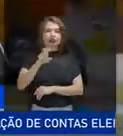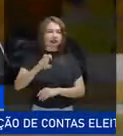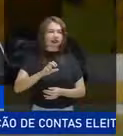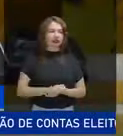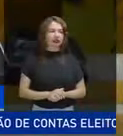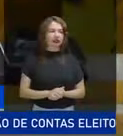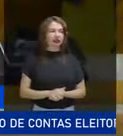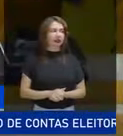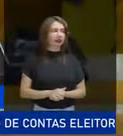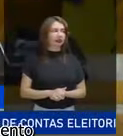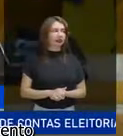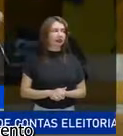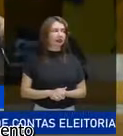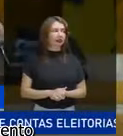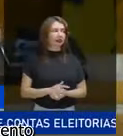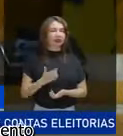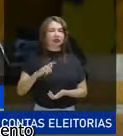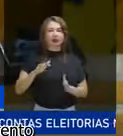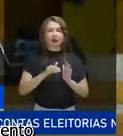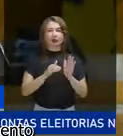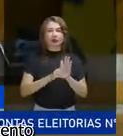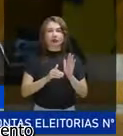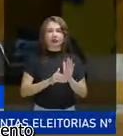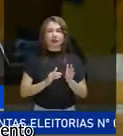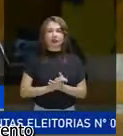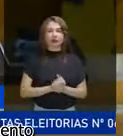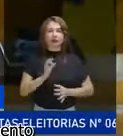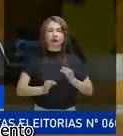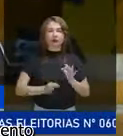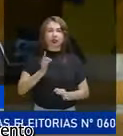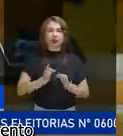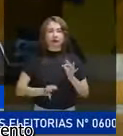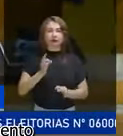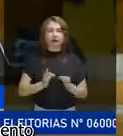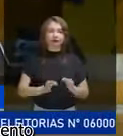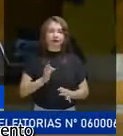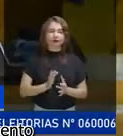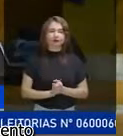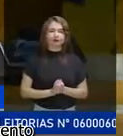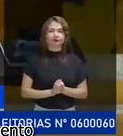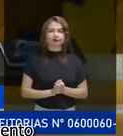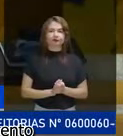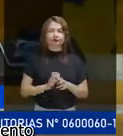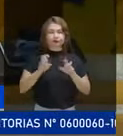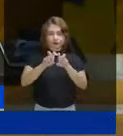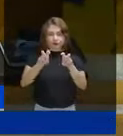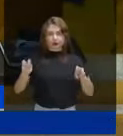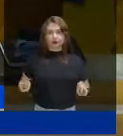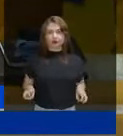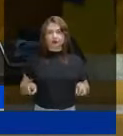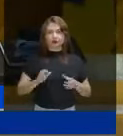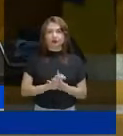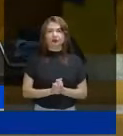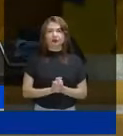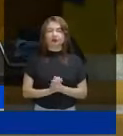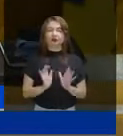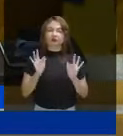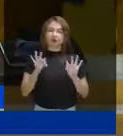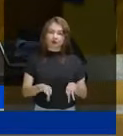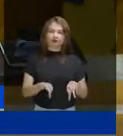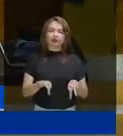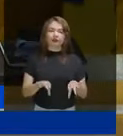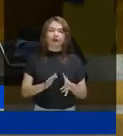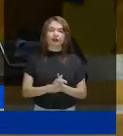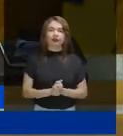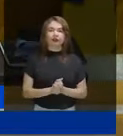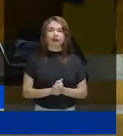havendo mais nenhum processo para julgamento da sessão judiciária, eu declaro encerrada